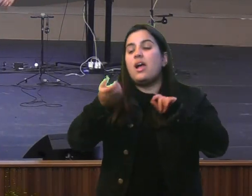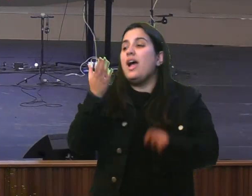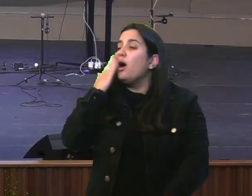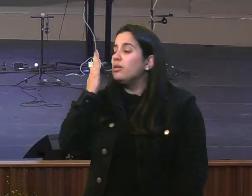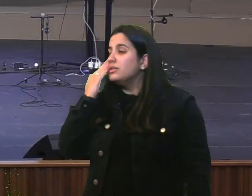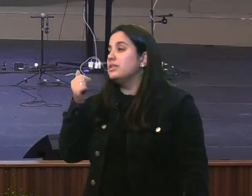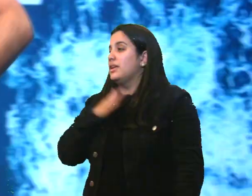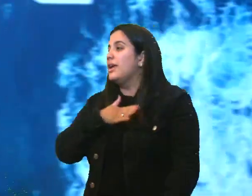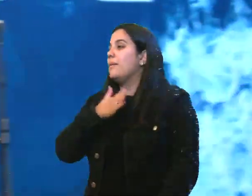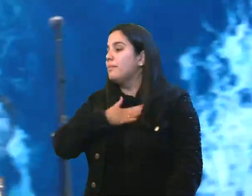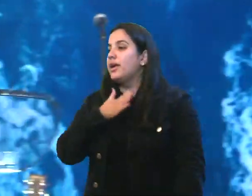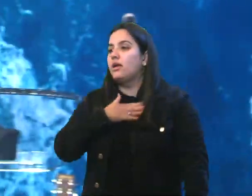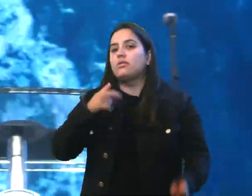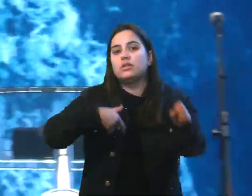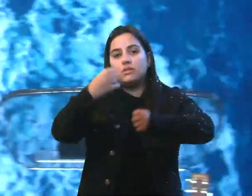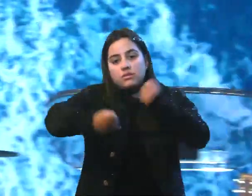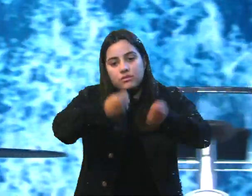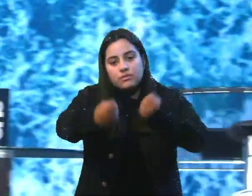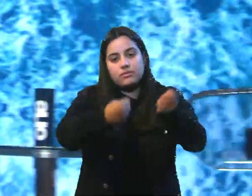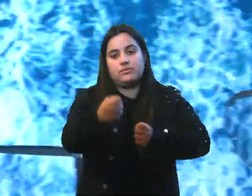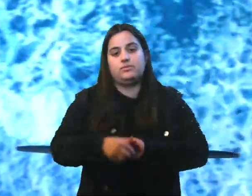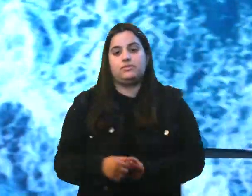ele é meu. E eu correndo atrás.